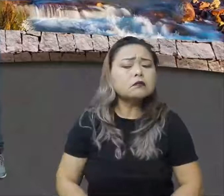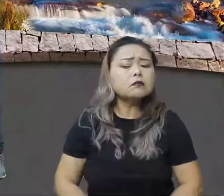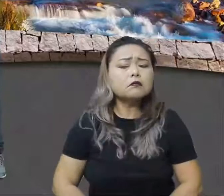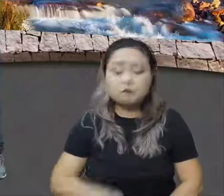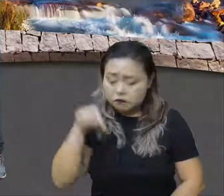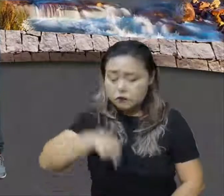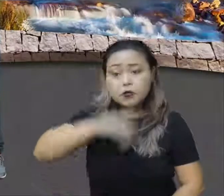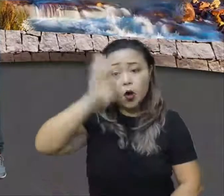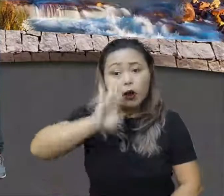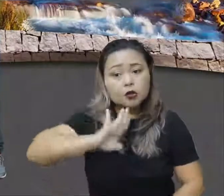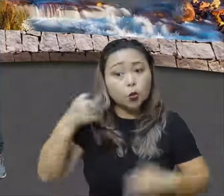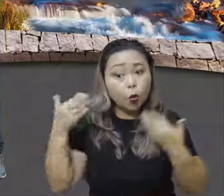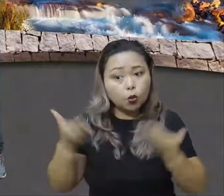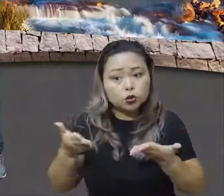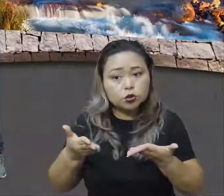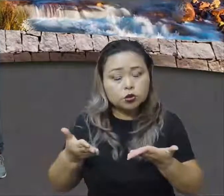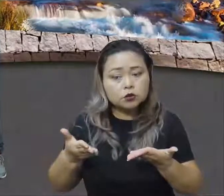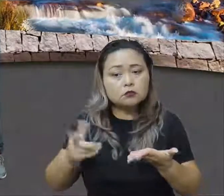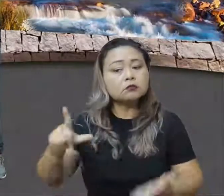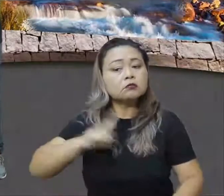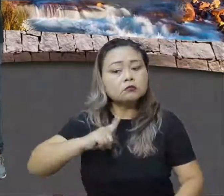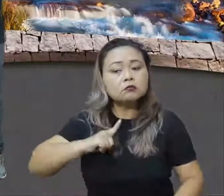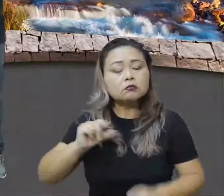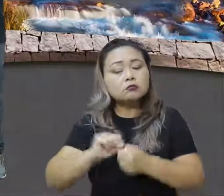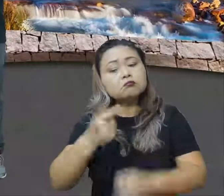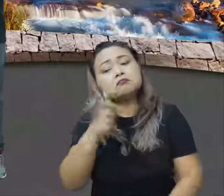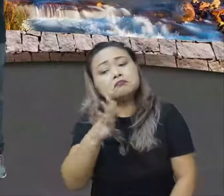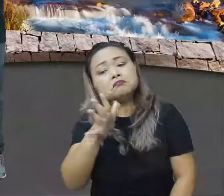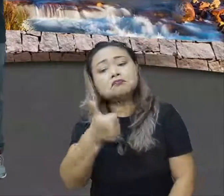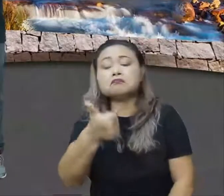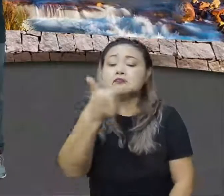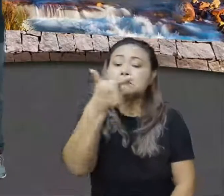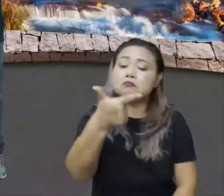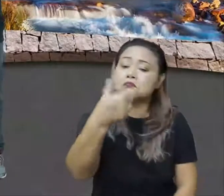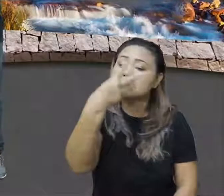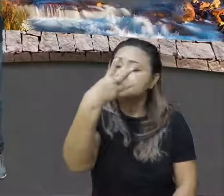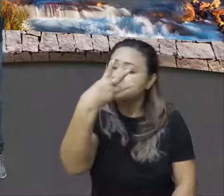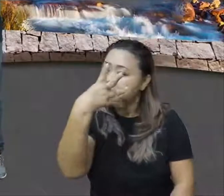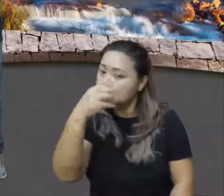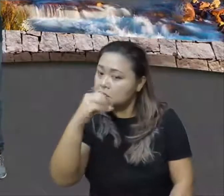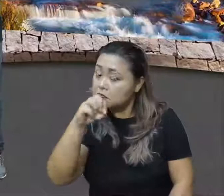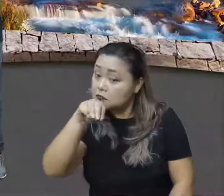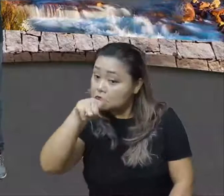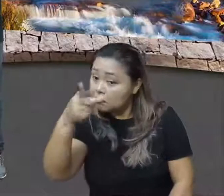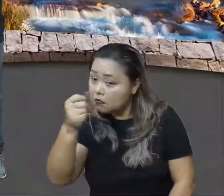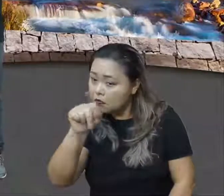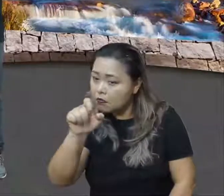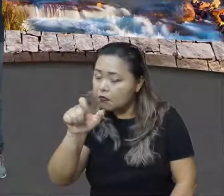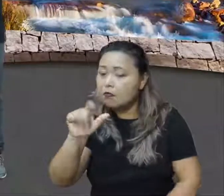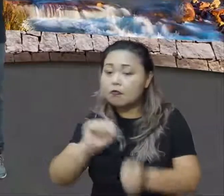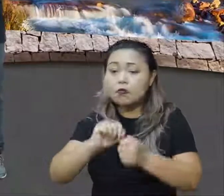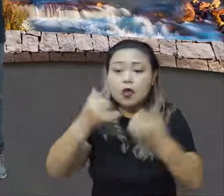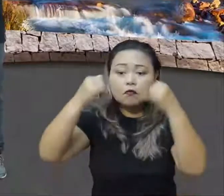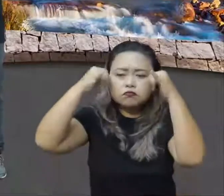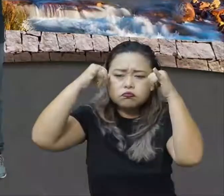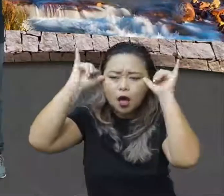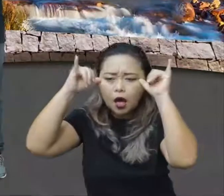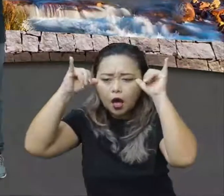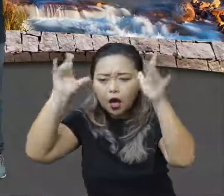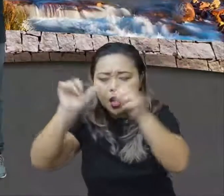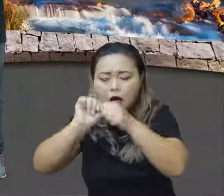No Brasil hoje, nós temos aproximadamente 230 milhões de cabeças de gado.